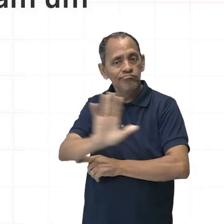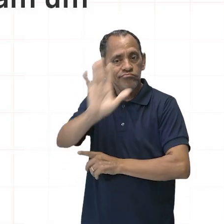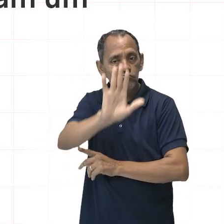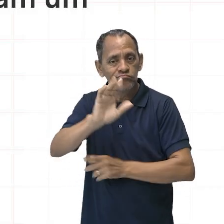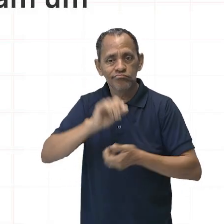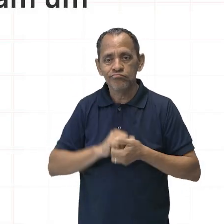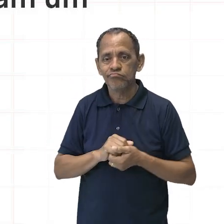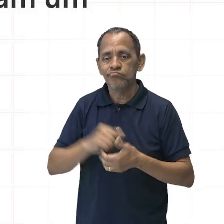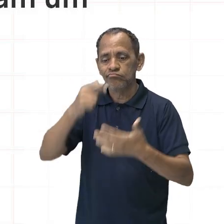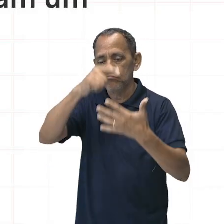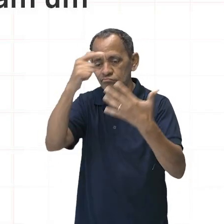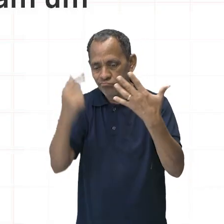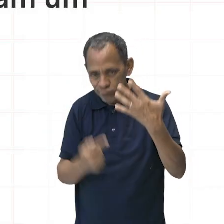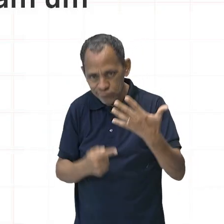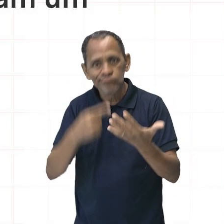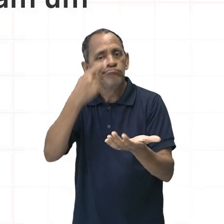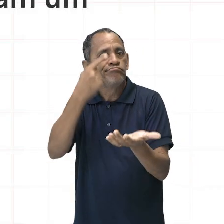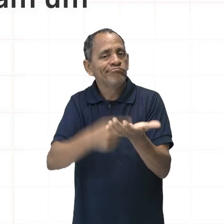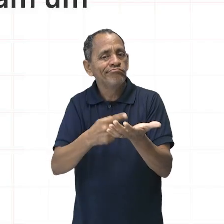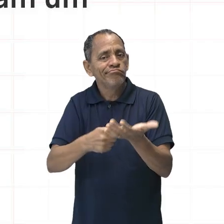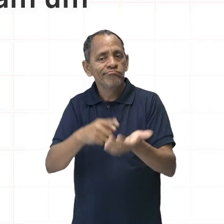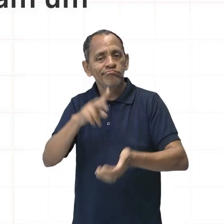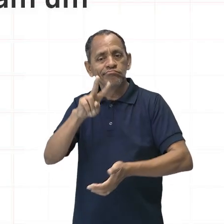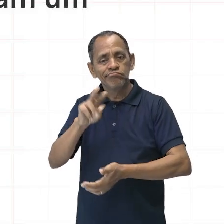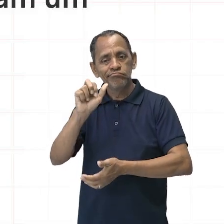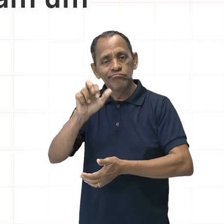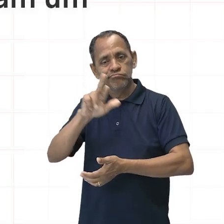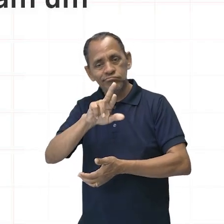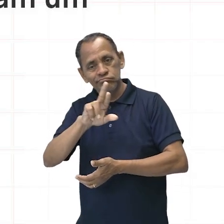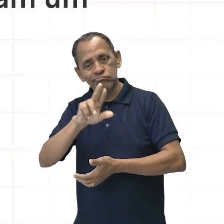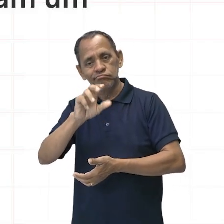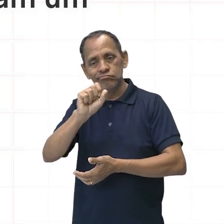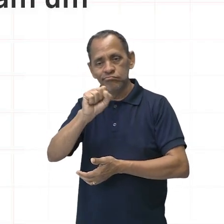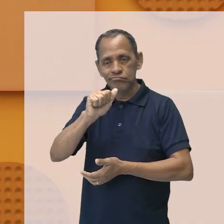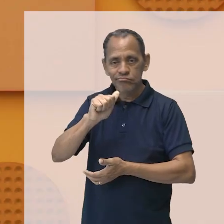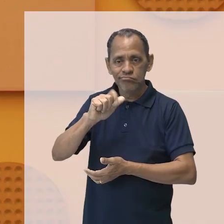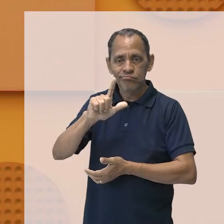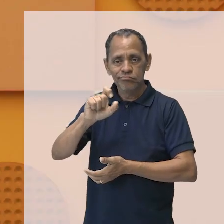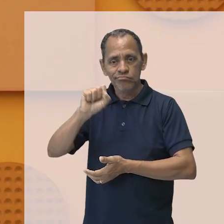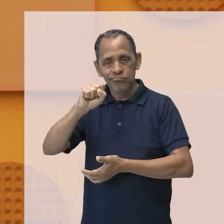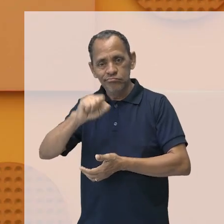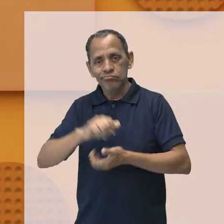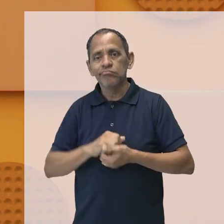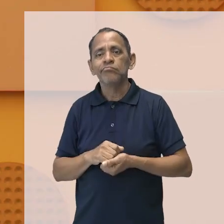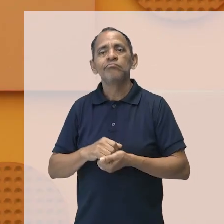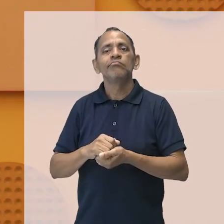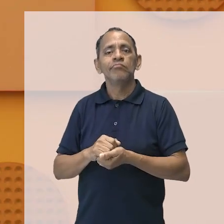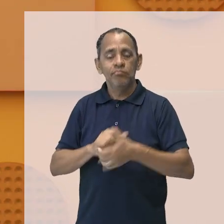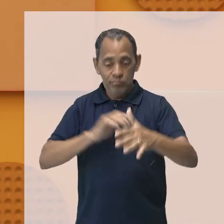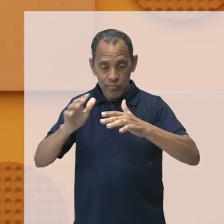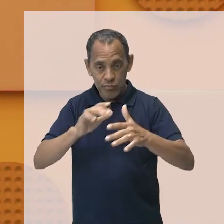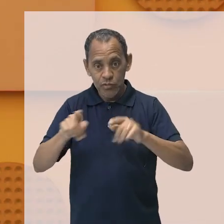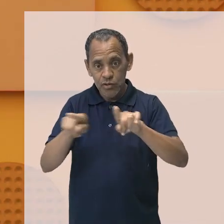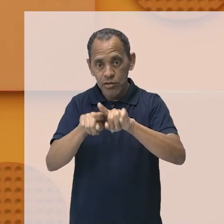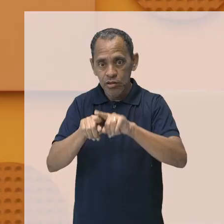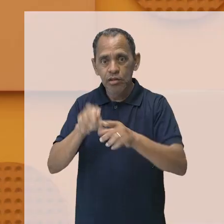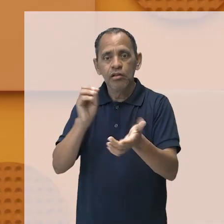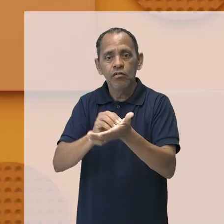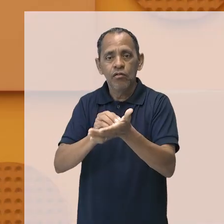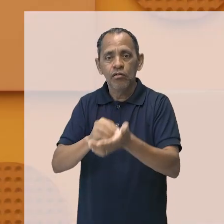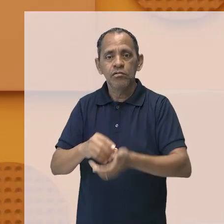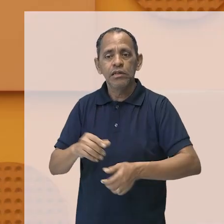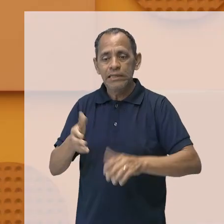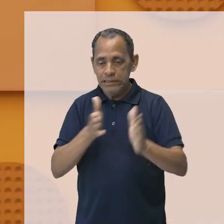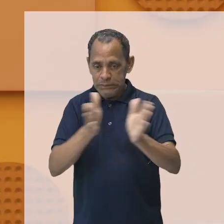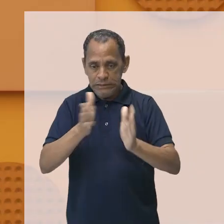os termos do Tratado de Versalhes, que vão criar um ambiente de instabilidade. Então, nesse momento, a Alemanha ela